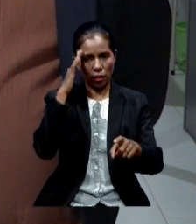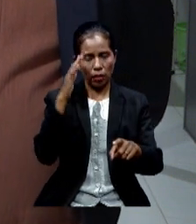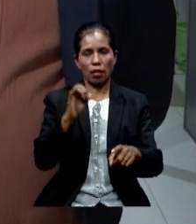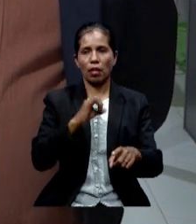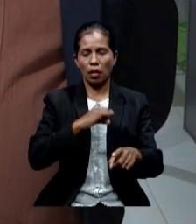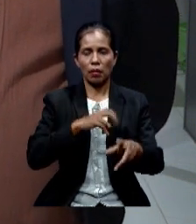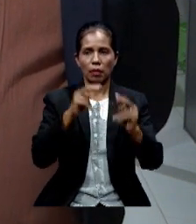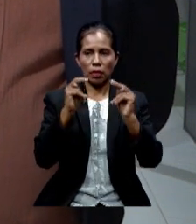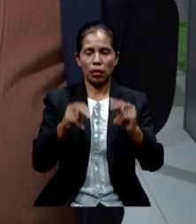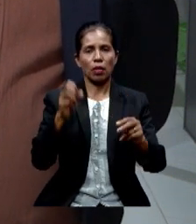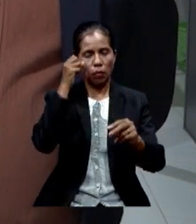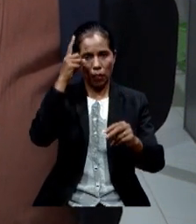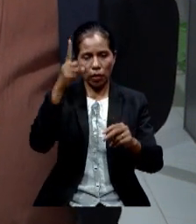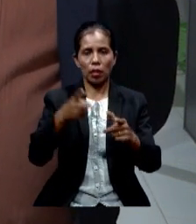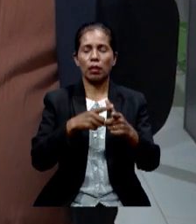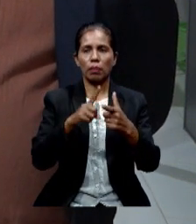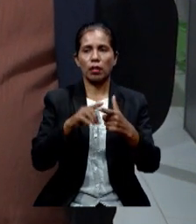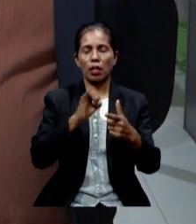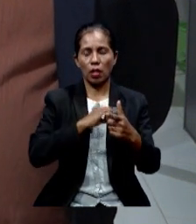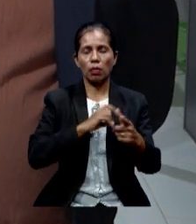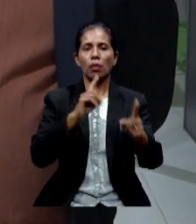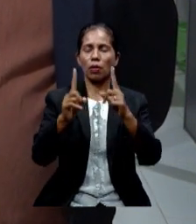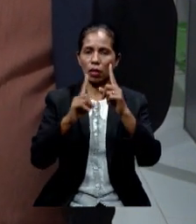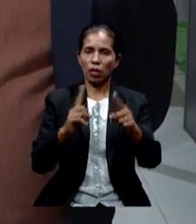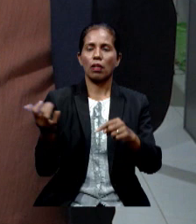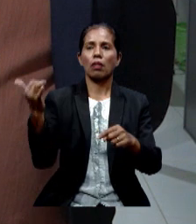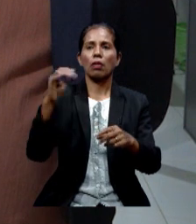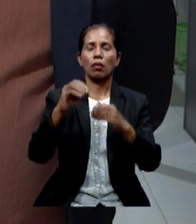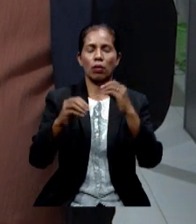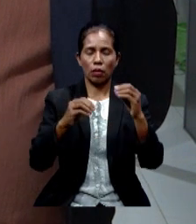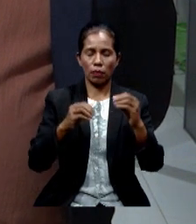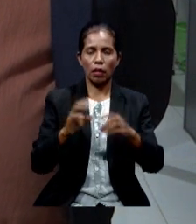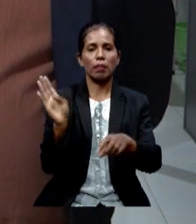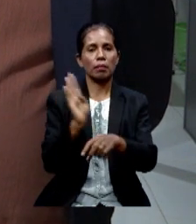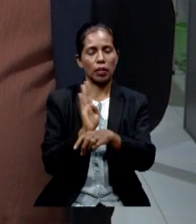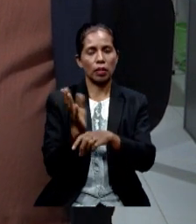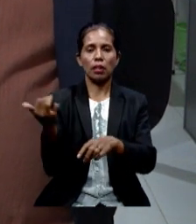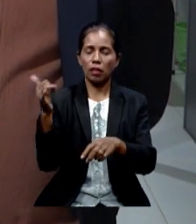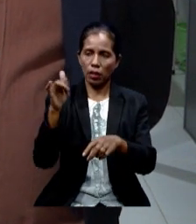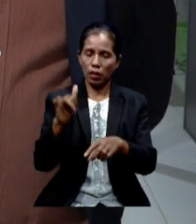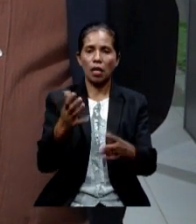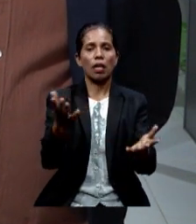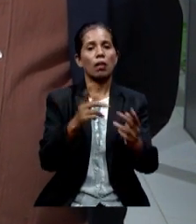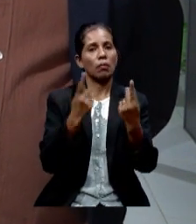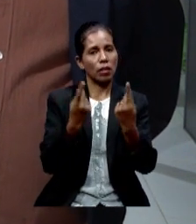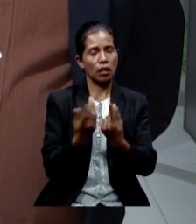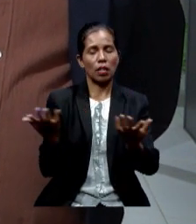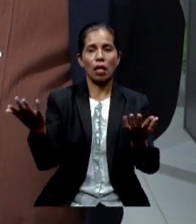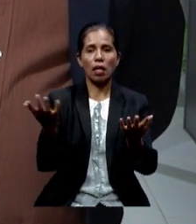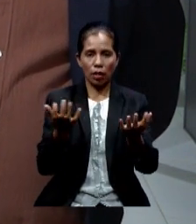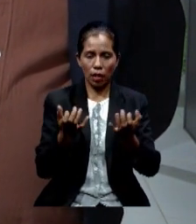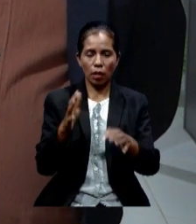haumos precisa compreender para depois hau explica fali ba empregador sira ou companhia ser nebe que hakara